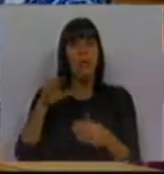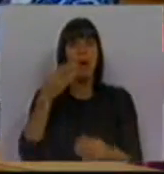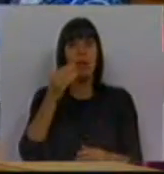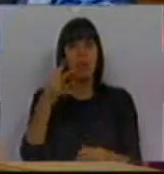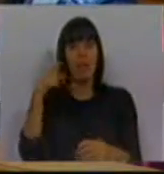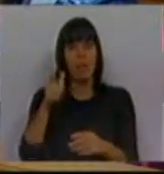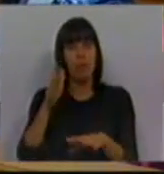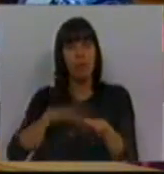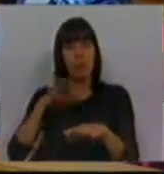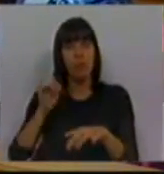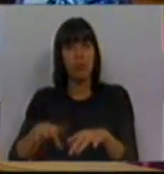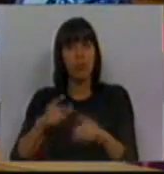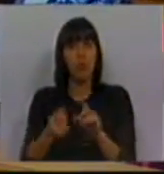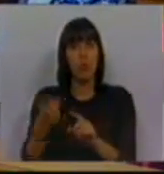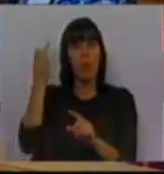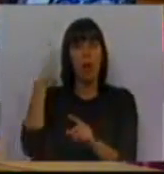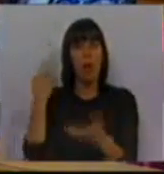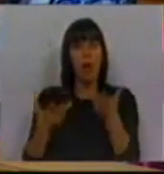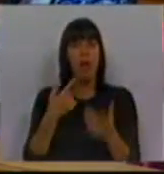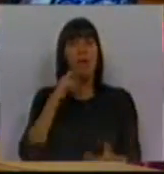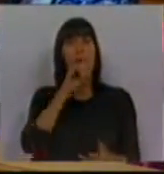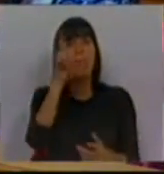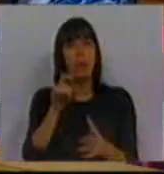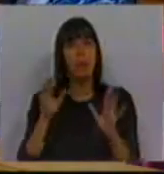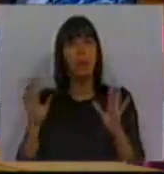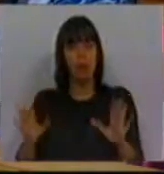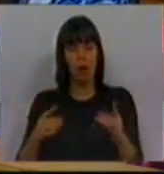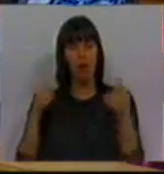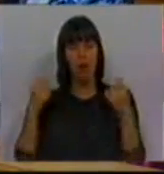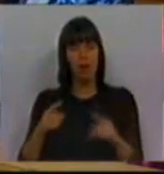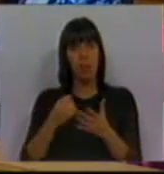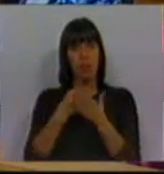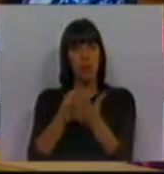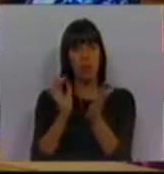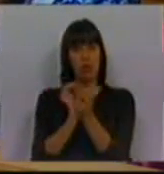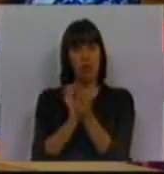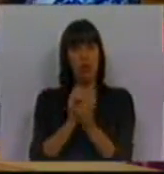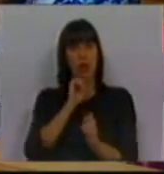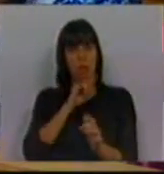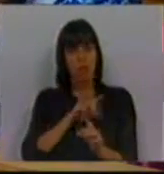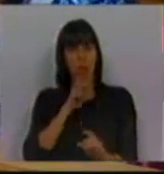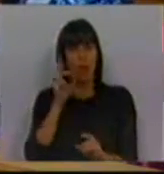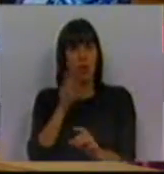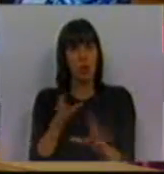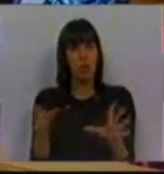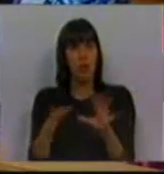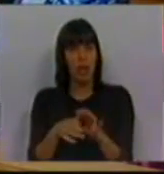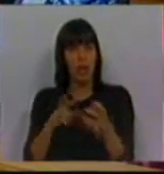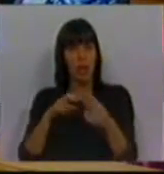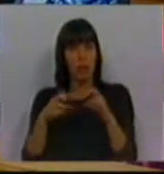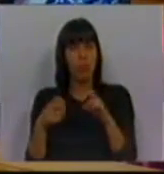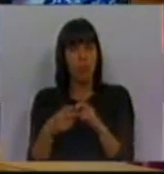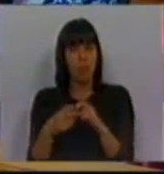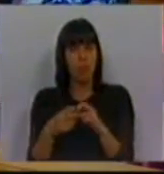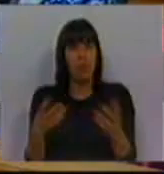70 mil face ao ano anterior. E a pergunta é esta: temos uma ação social apta a responder a este